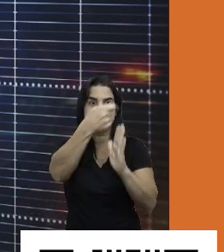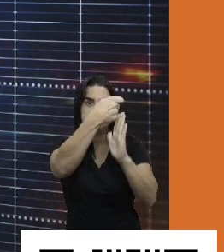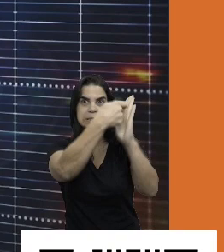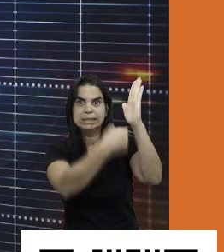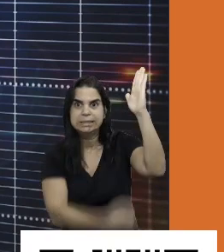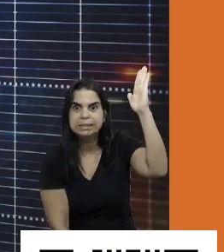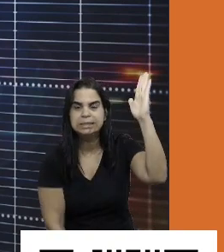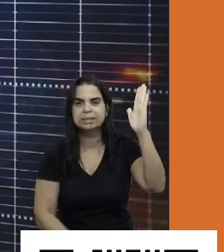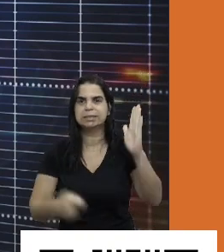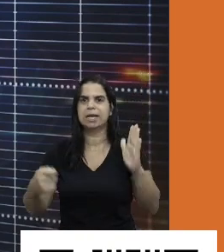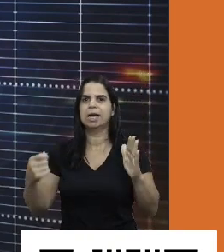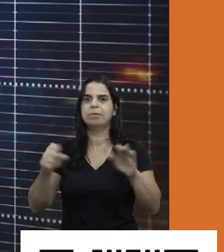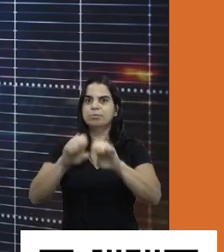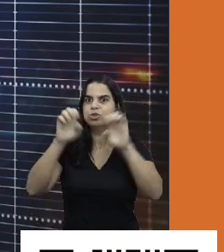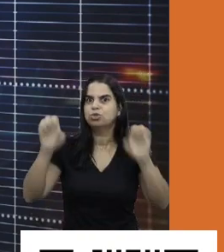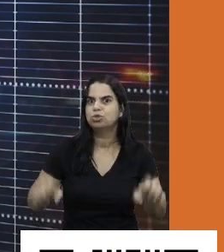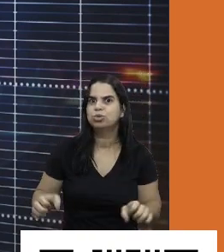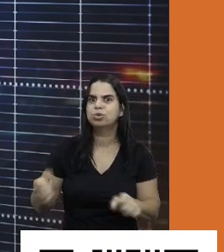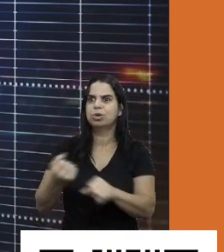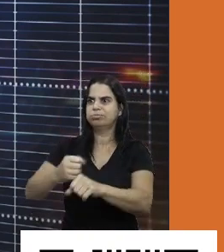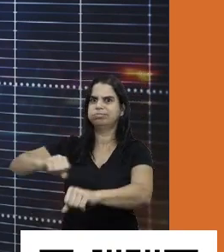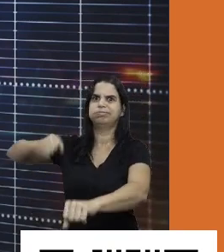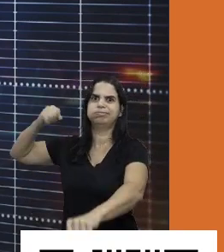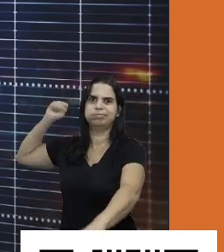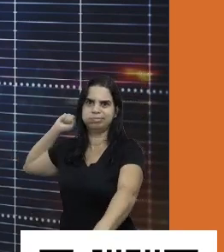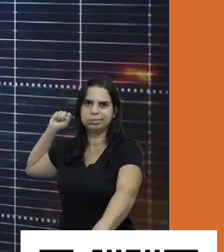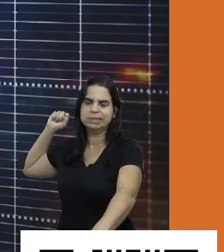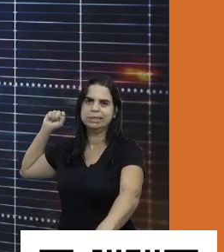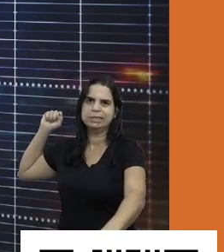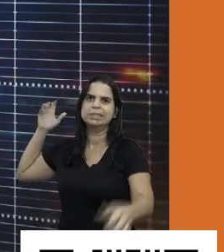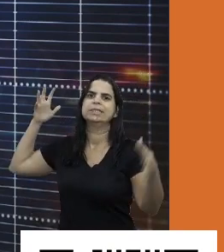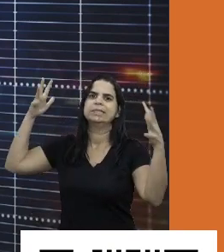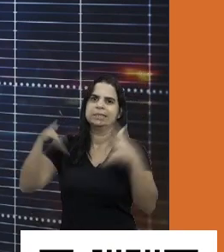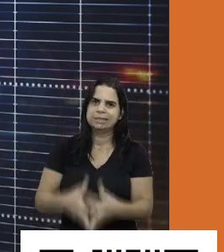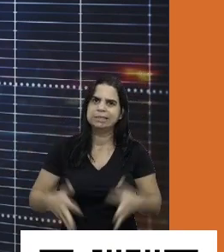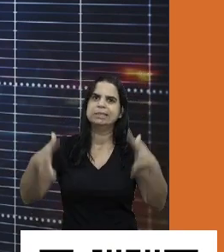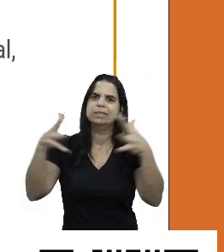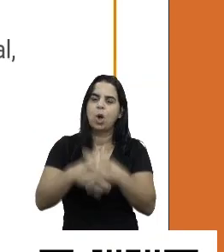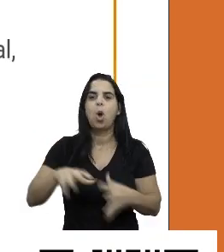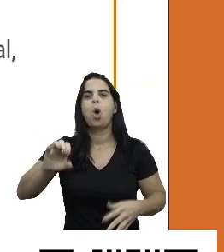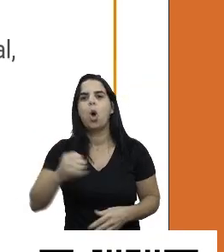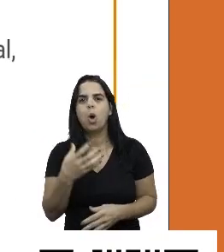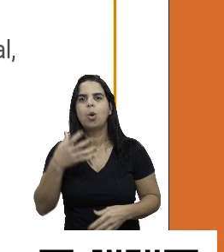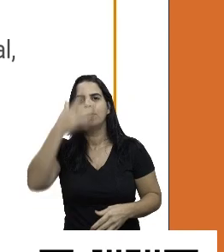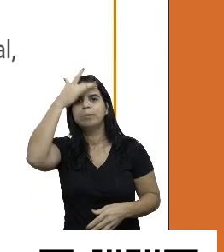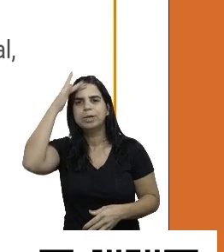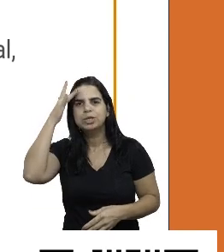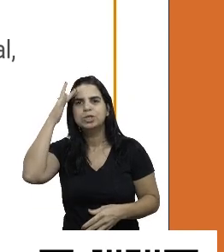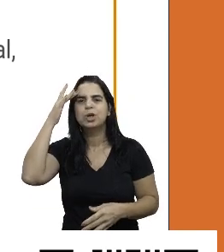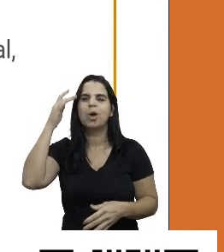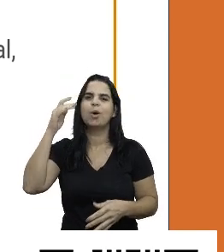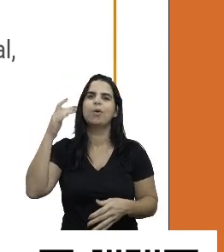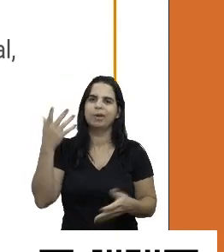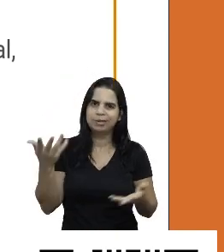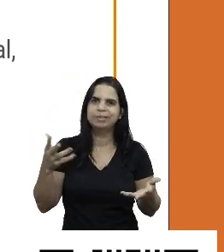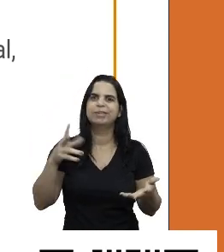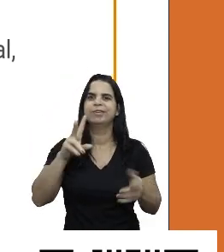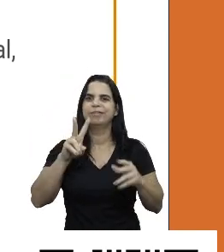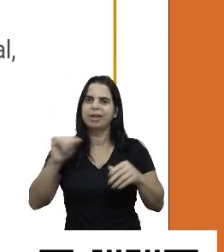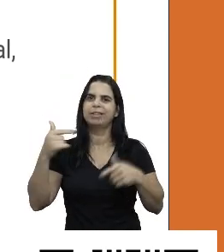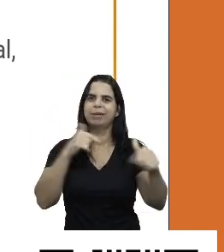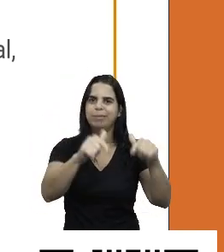Grande para uma estrutura muito grande de produtos vai ficando cada vez mais complexo ou você vai investir muito em pessoas para conseguir sair do outro lado